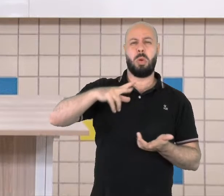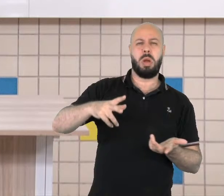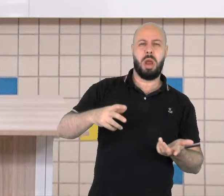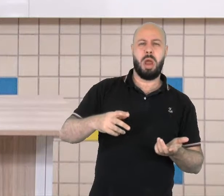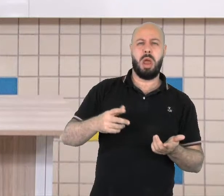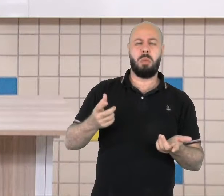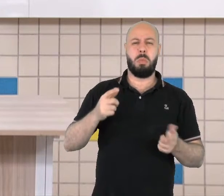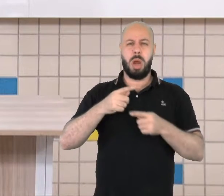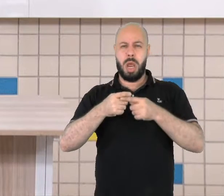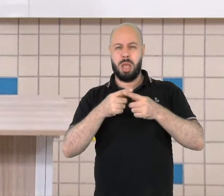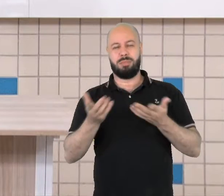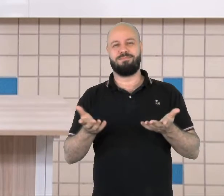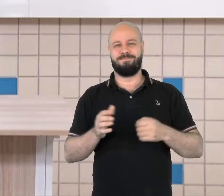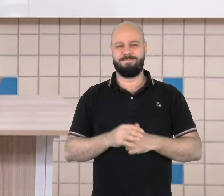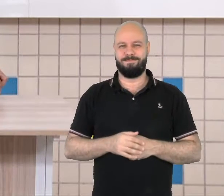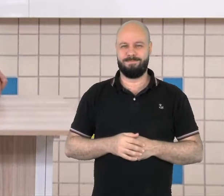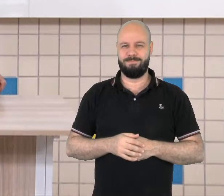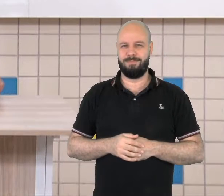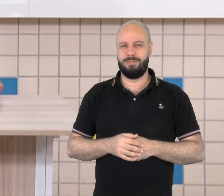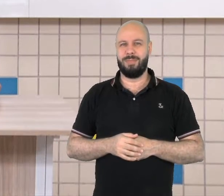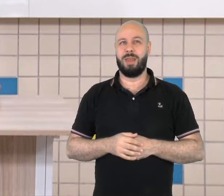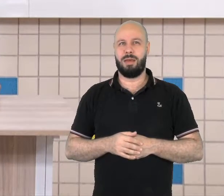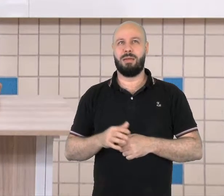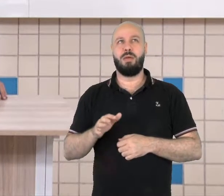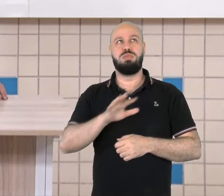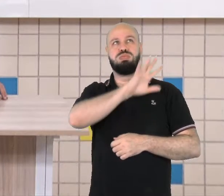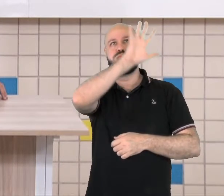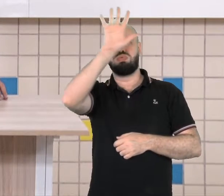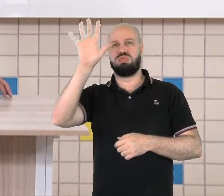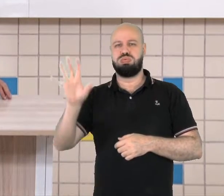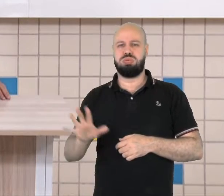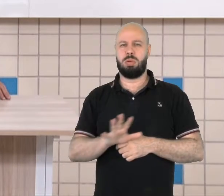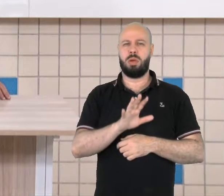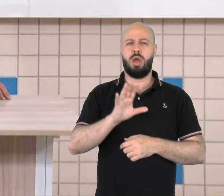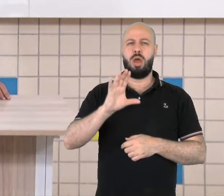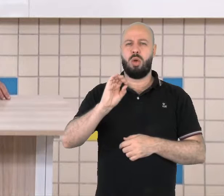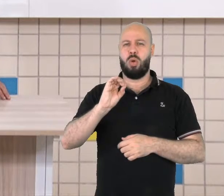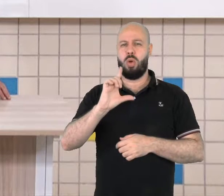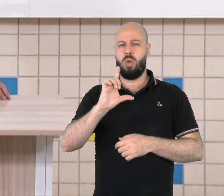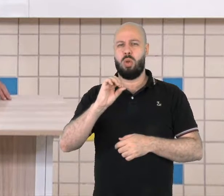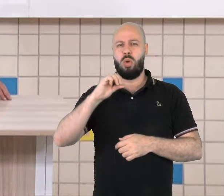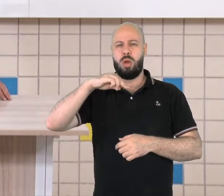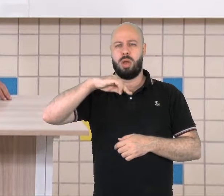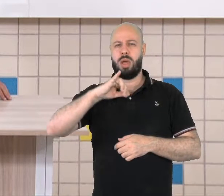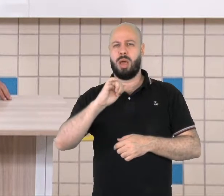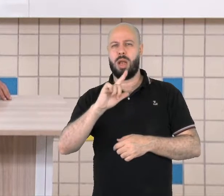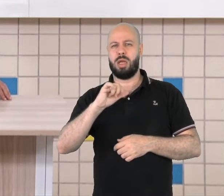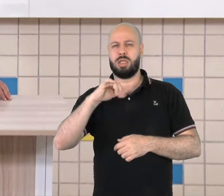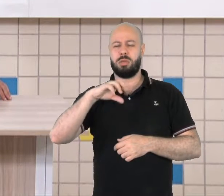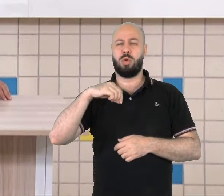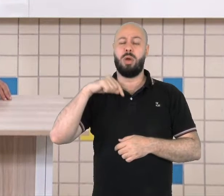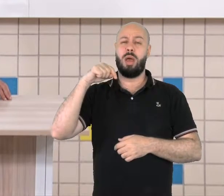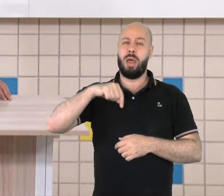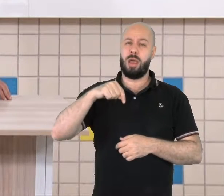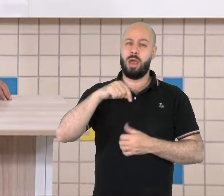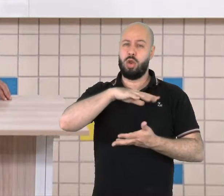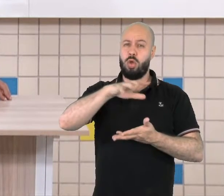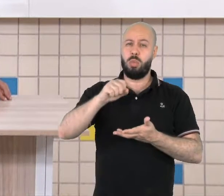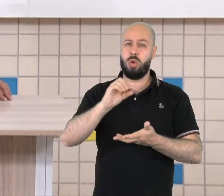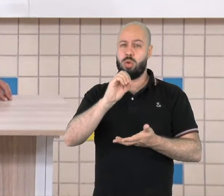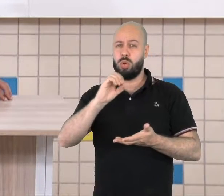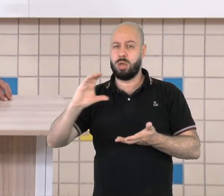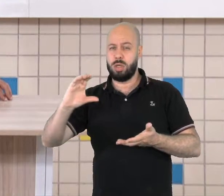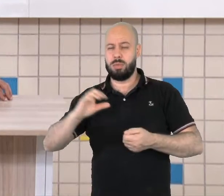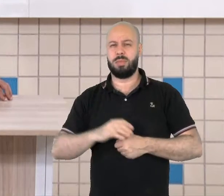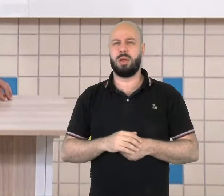aí, tá? Essa é a configuração do colonialismo no nosso mundo ocidental, tá? A partir